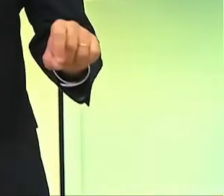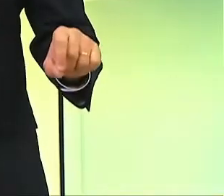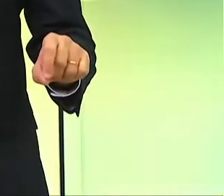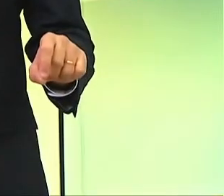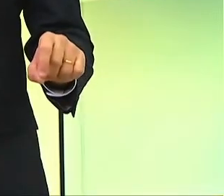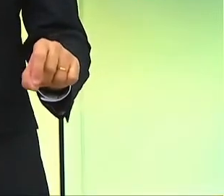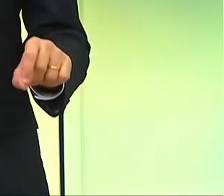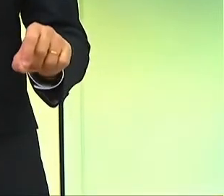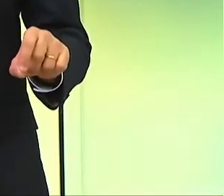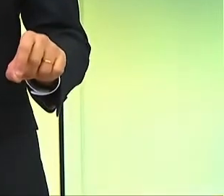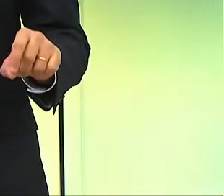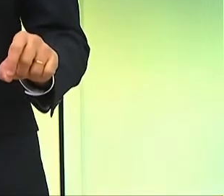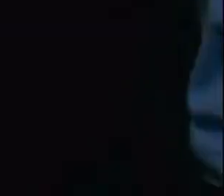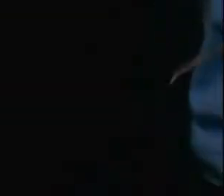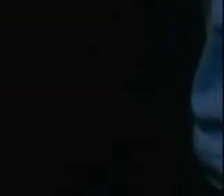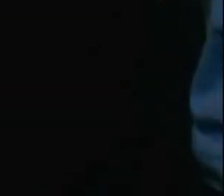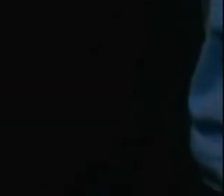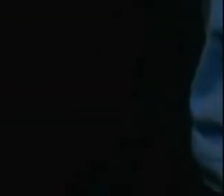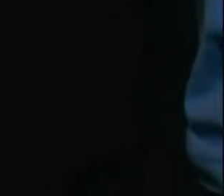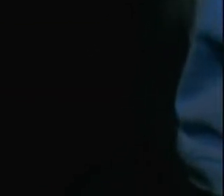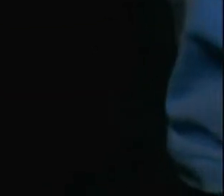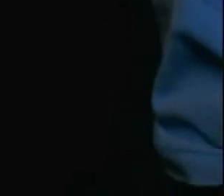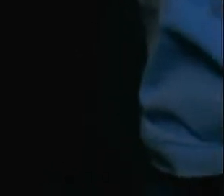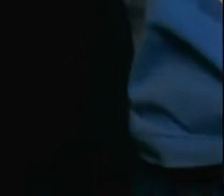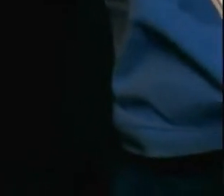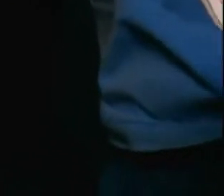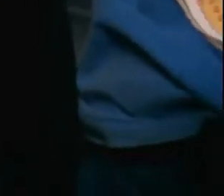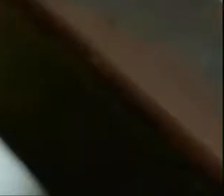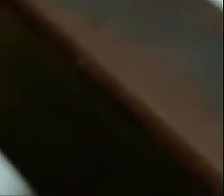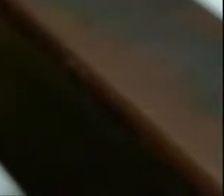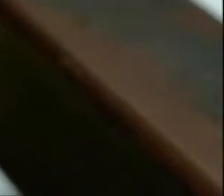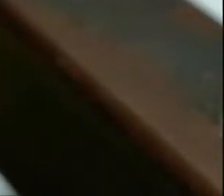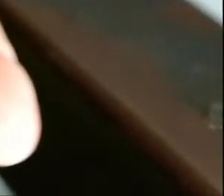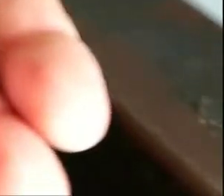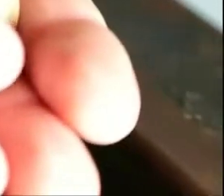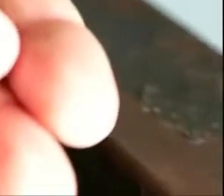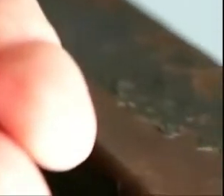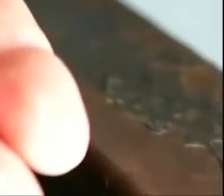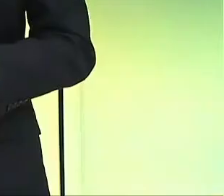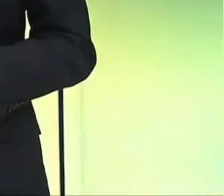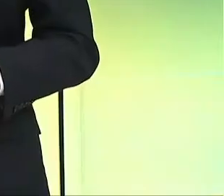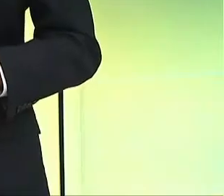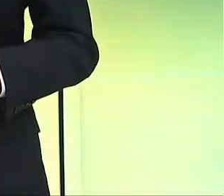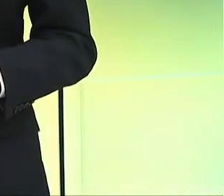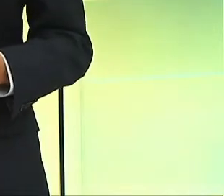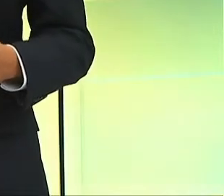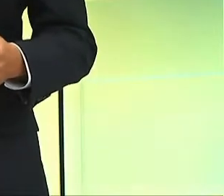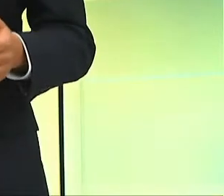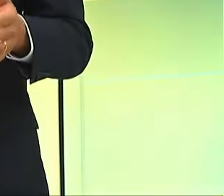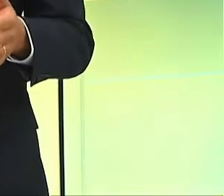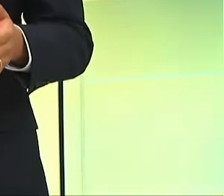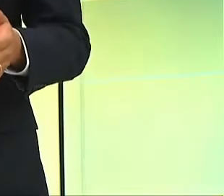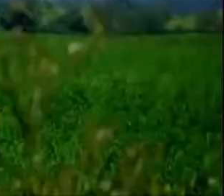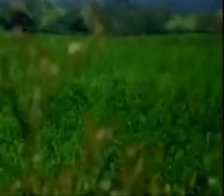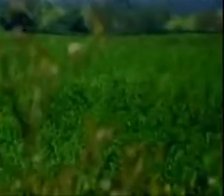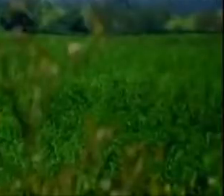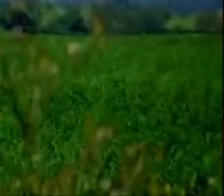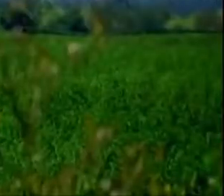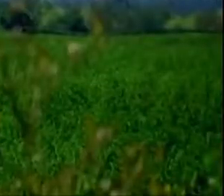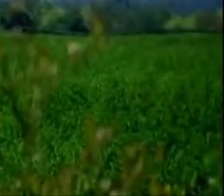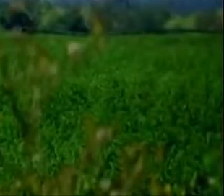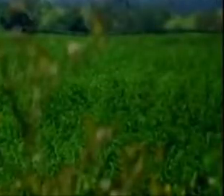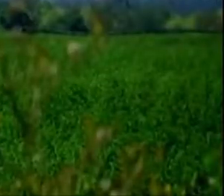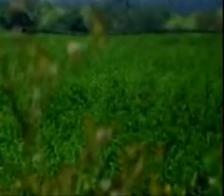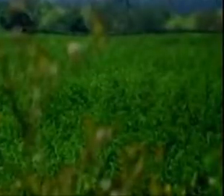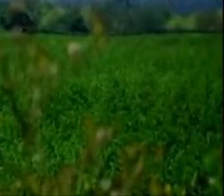Tá difícil conseguir troco no comércio. Faltam moedas. A produção despencou nos últimos 3 anos. Alerta na Ucrânia. A operadora